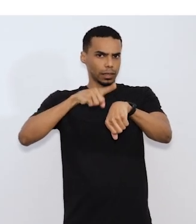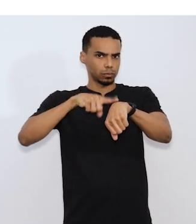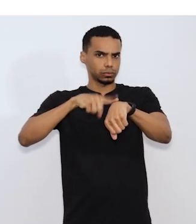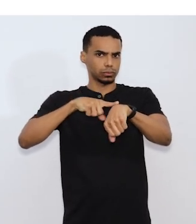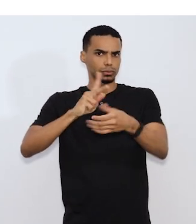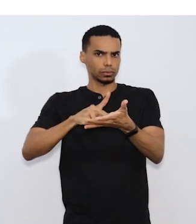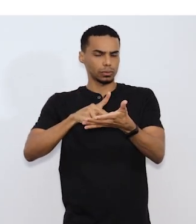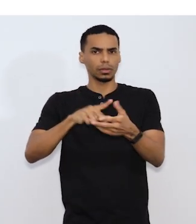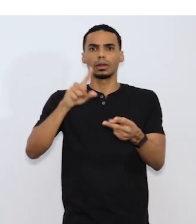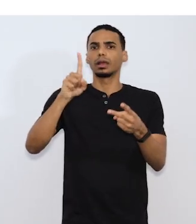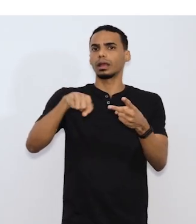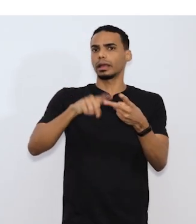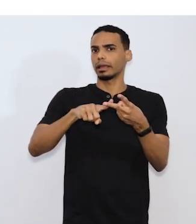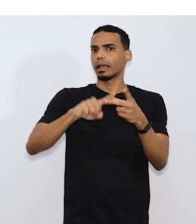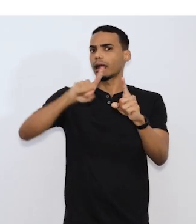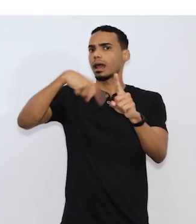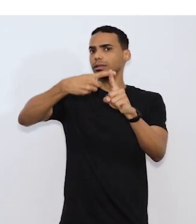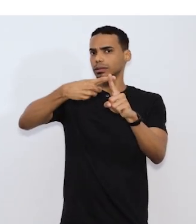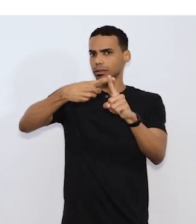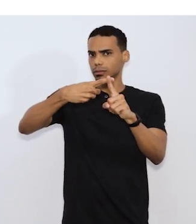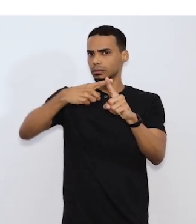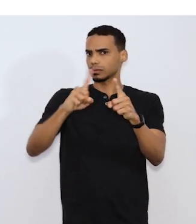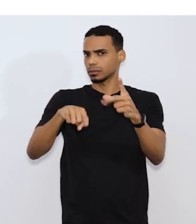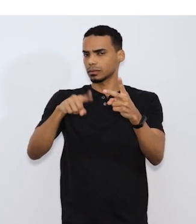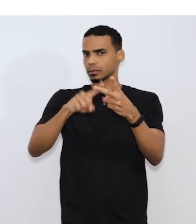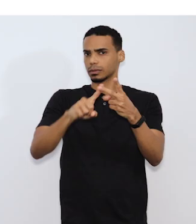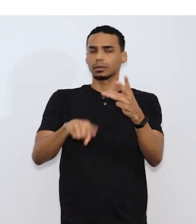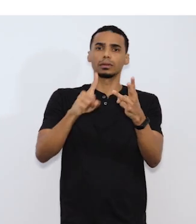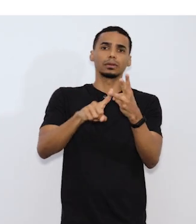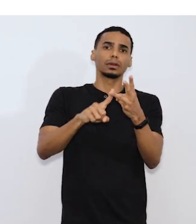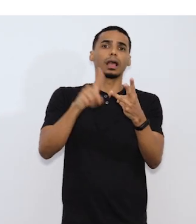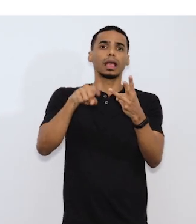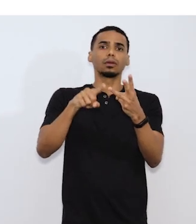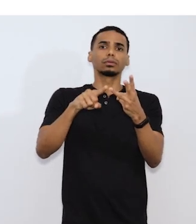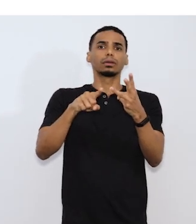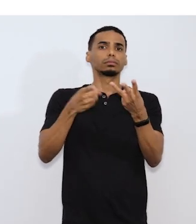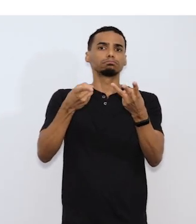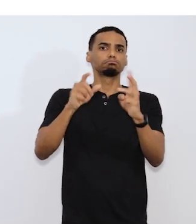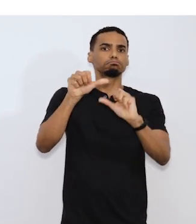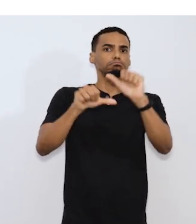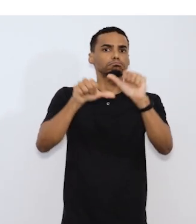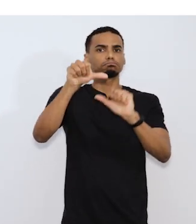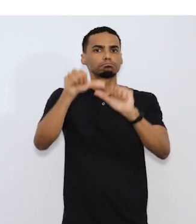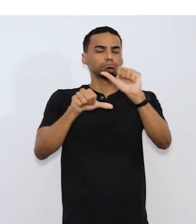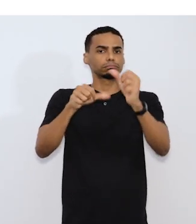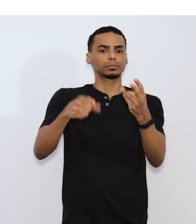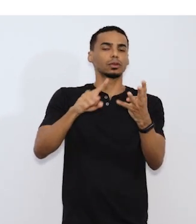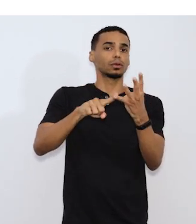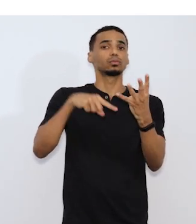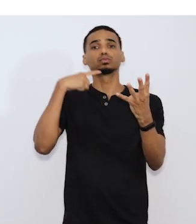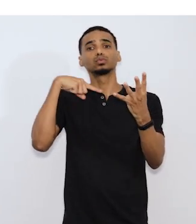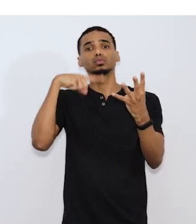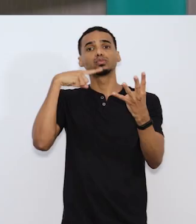temporalidade, uma ideia de adição, de soma, uma ideia de alternância ou uma